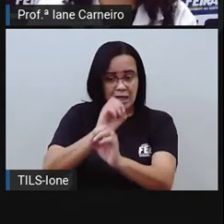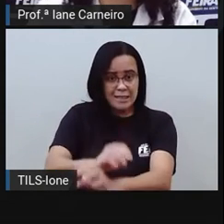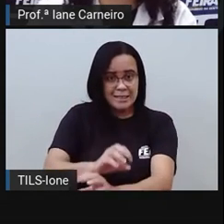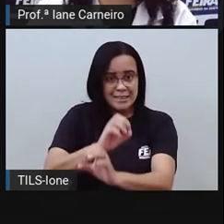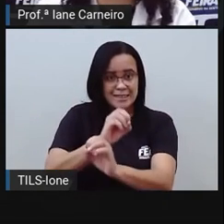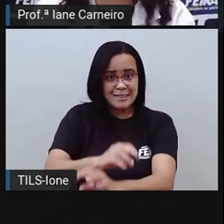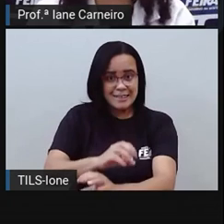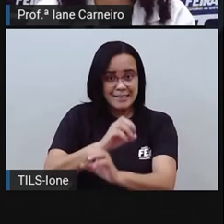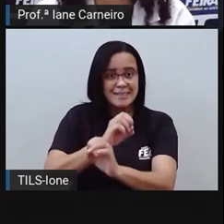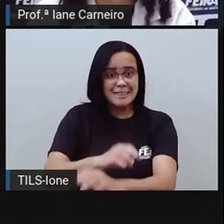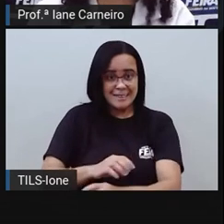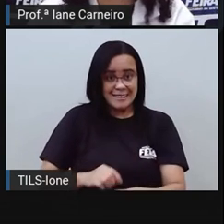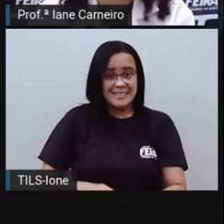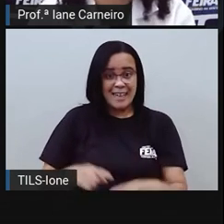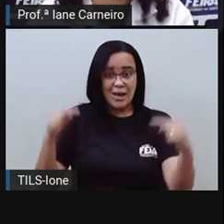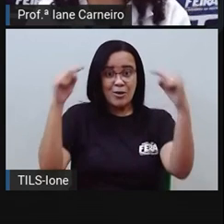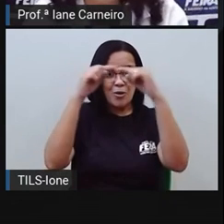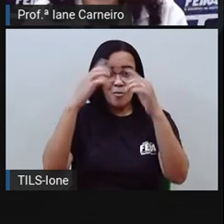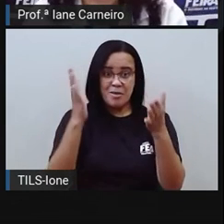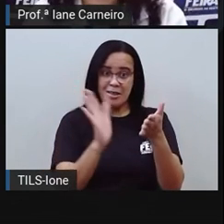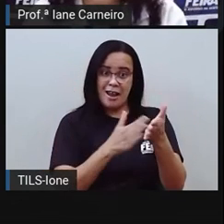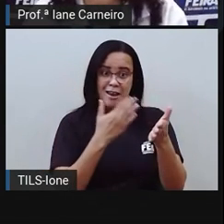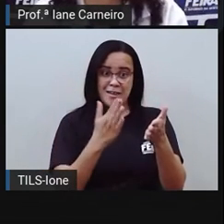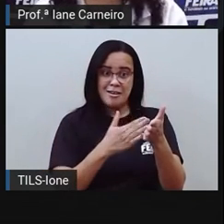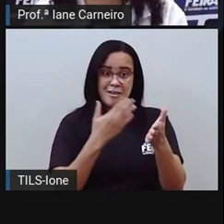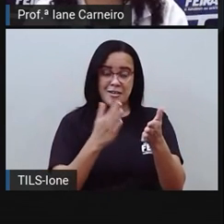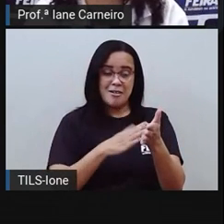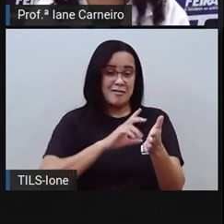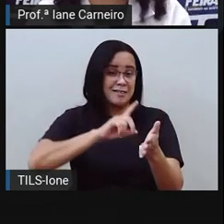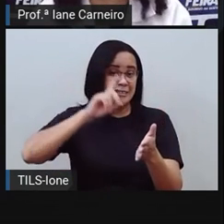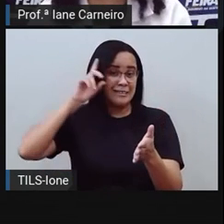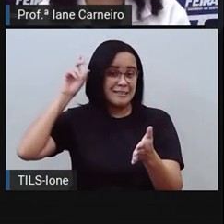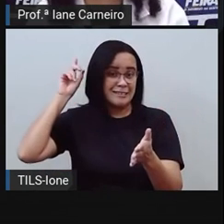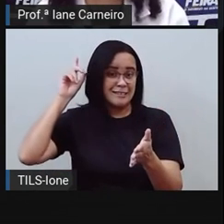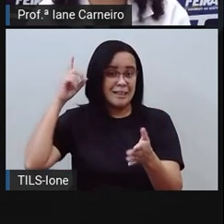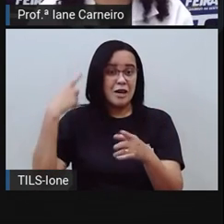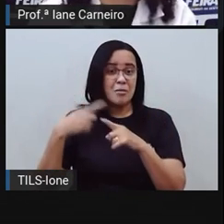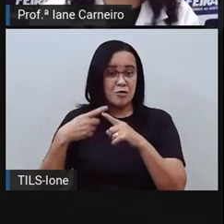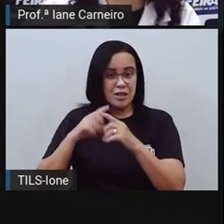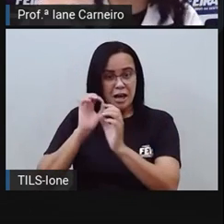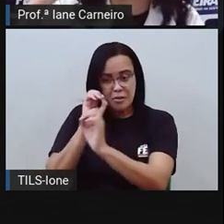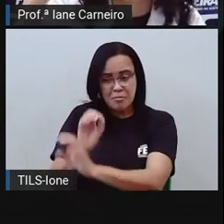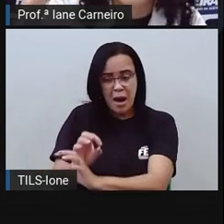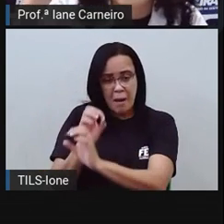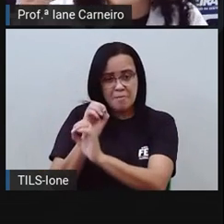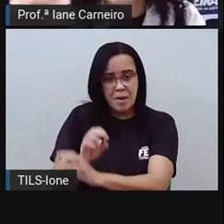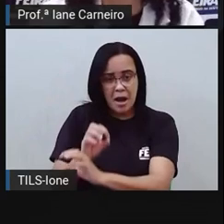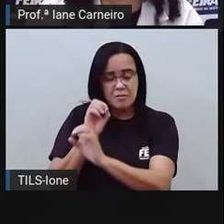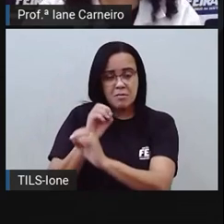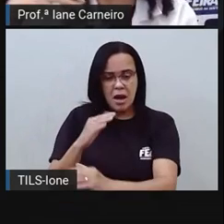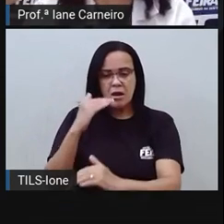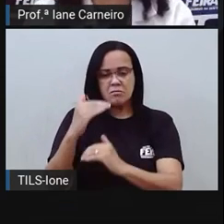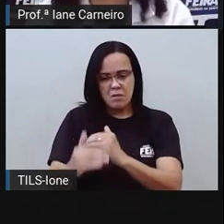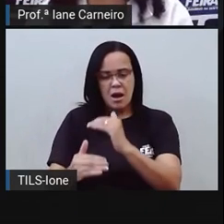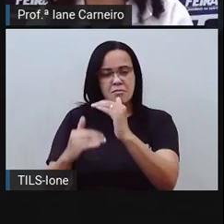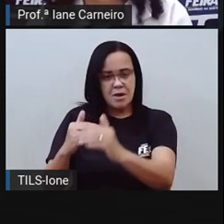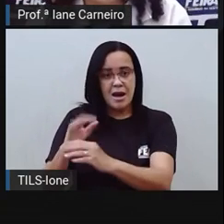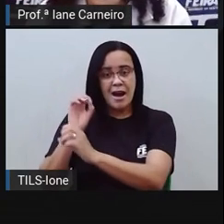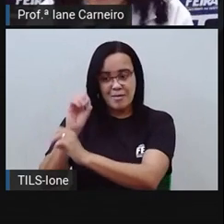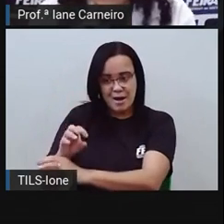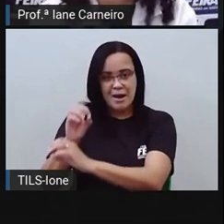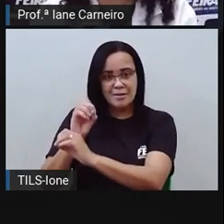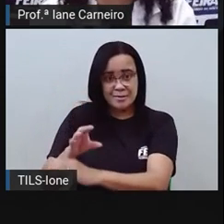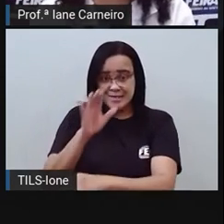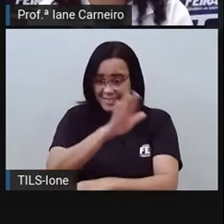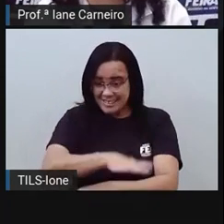é importante a gente respeitar e aprender com eles, né? Lembrando que ele tem um tempo mais devagarzinho para fazer algumas